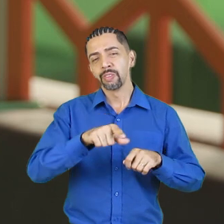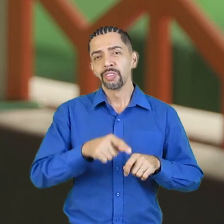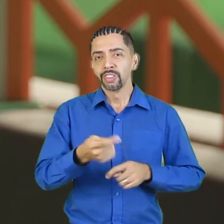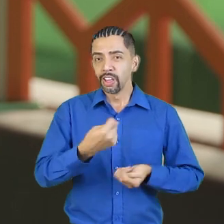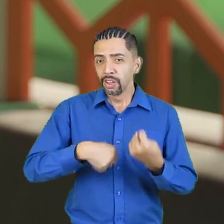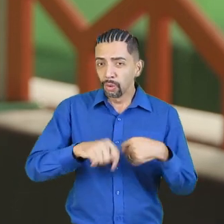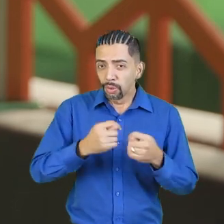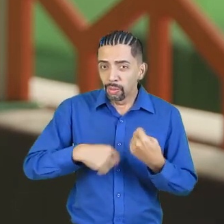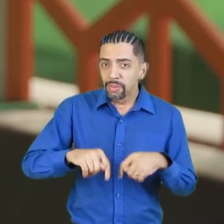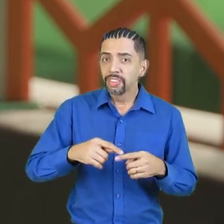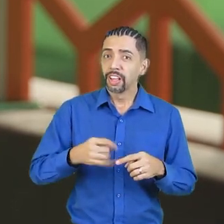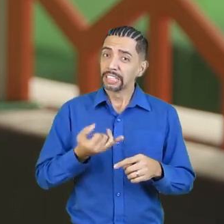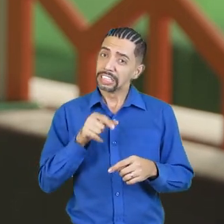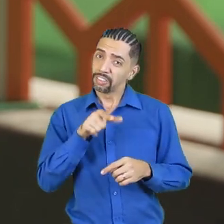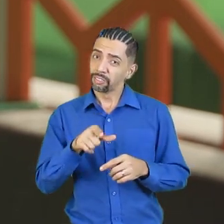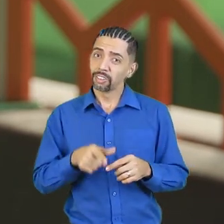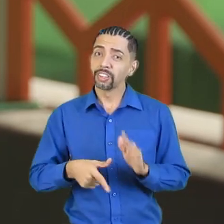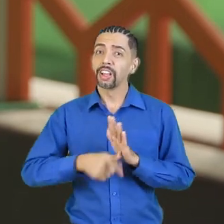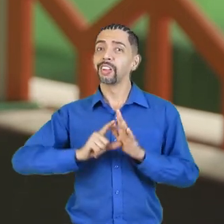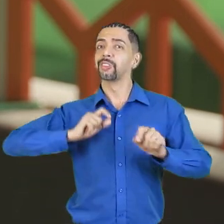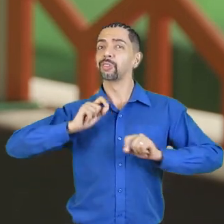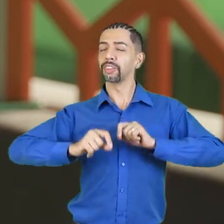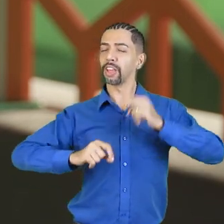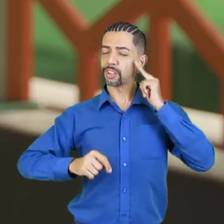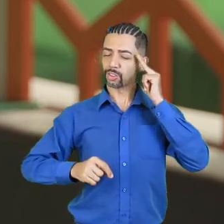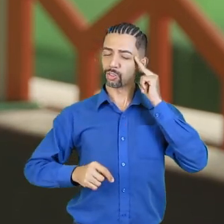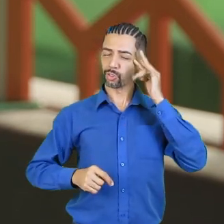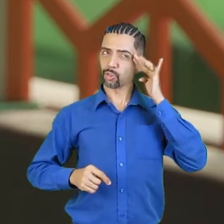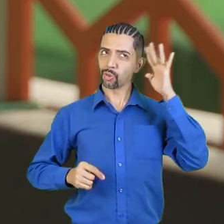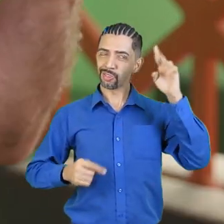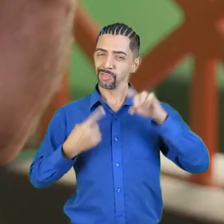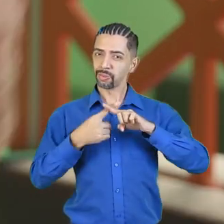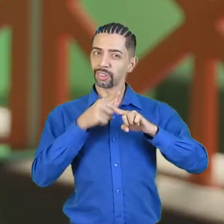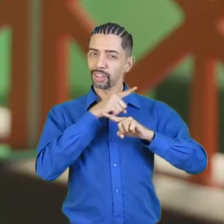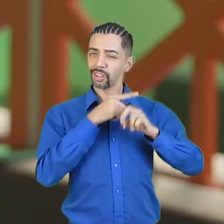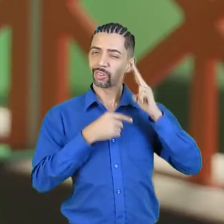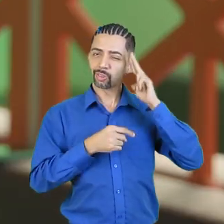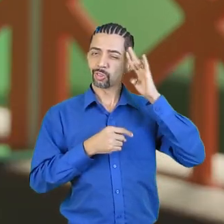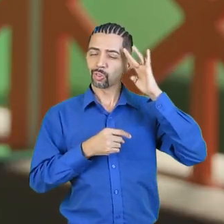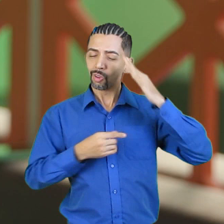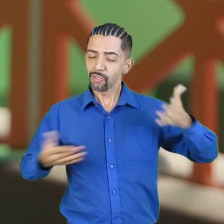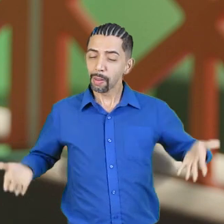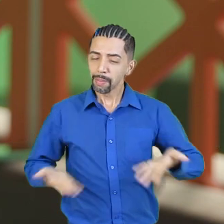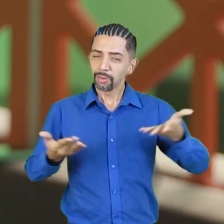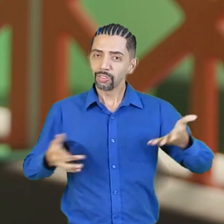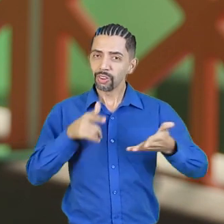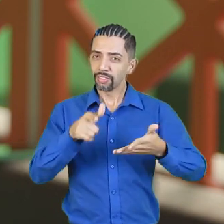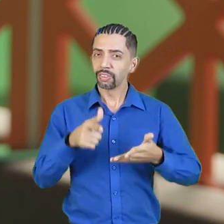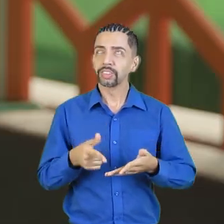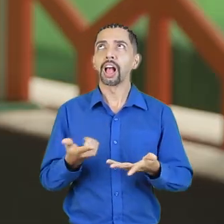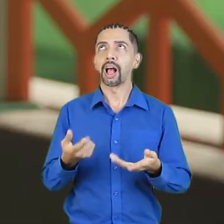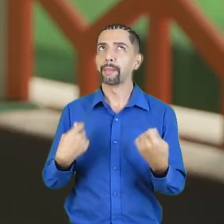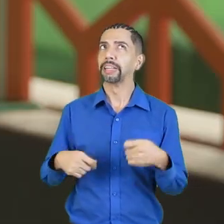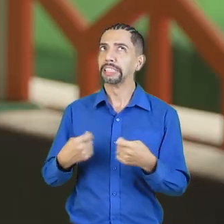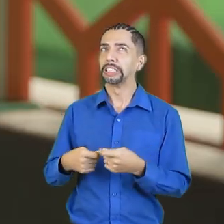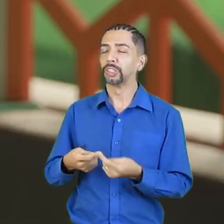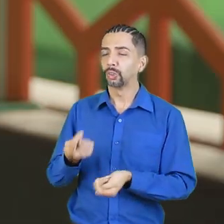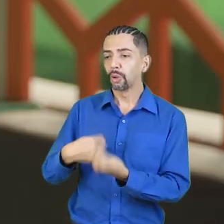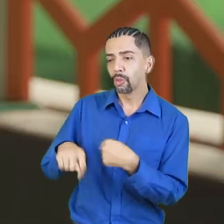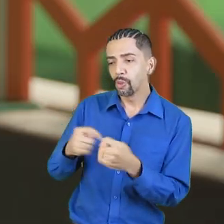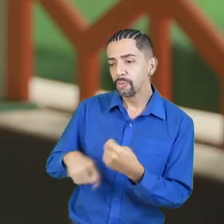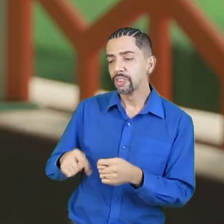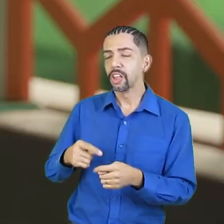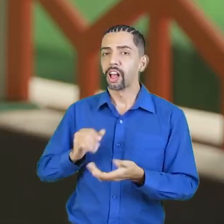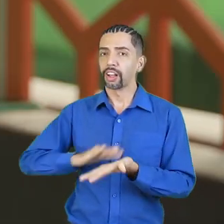tivermos aqueles sonhos, porque serão agentes motivadores para que a gente possa reduzir esses gastos. Por isso não dá para